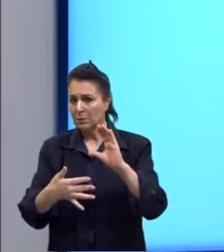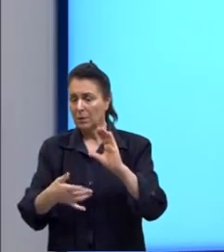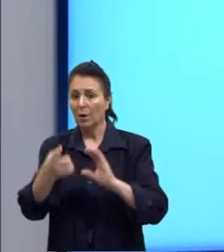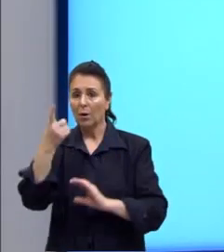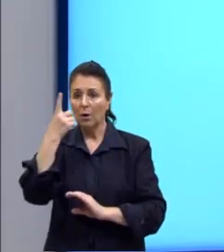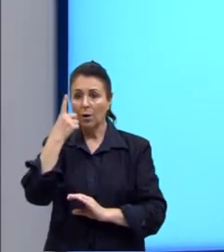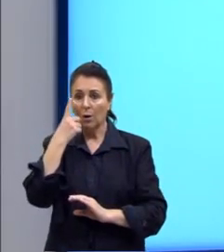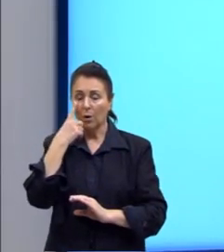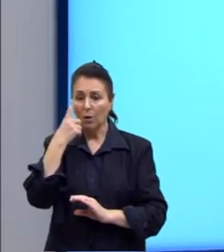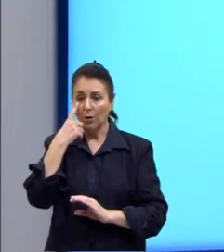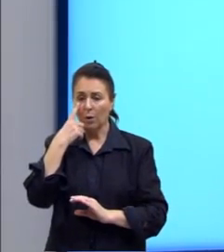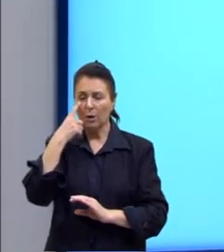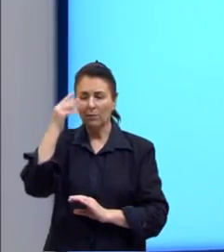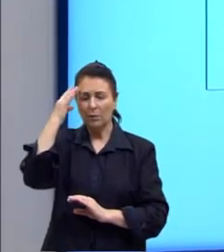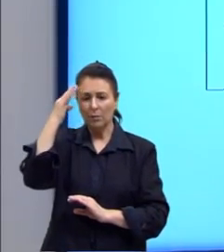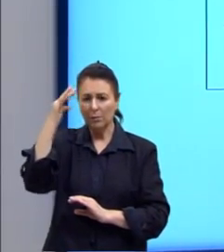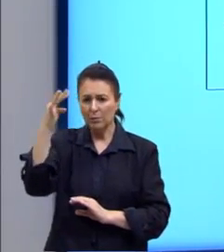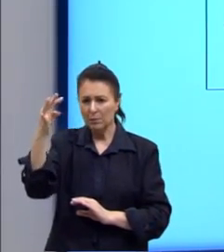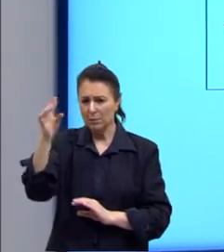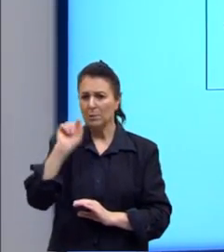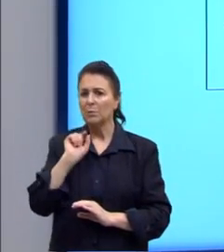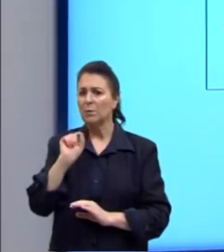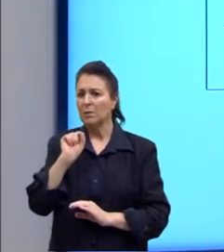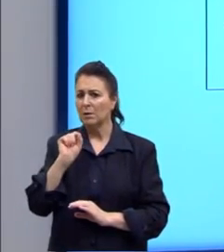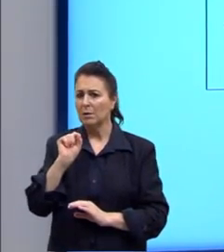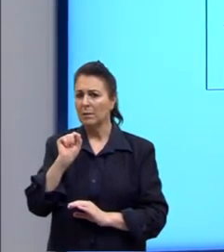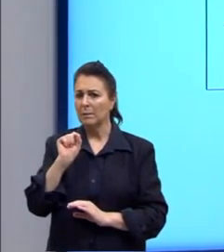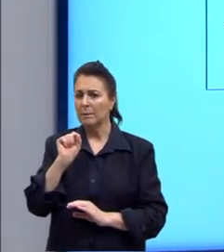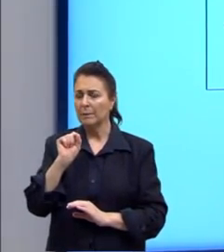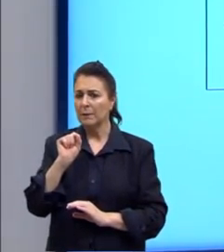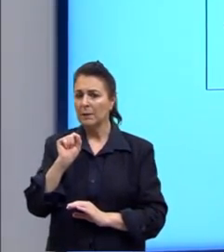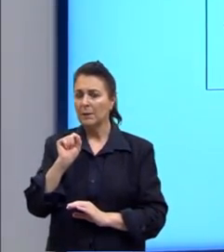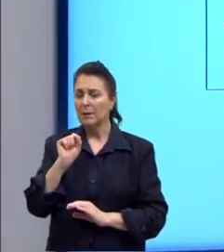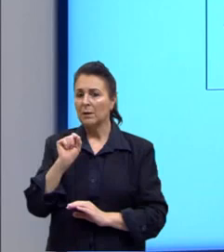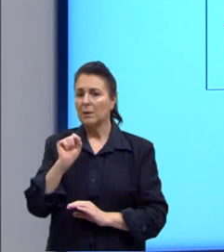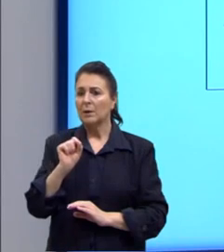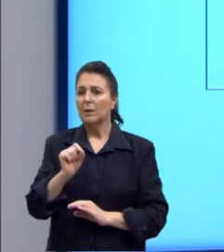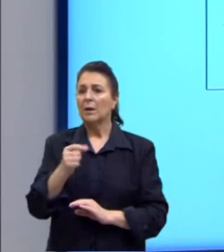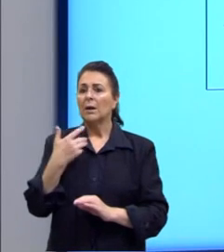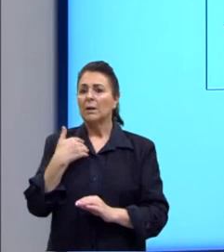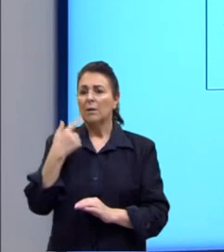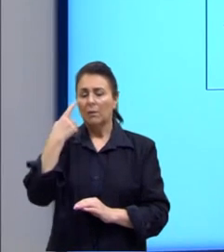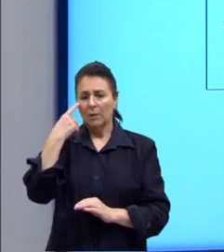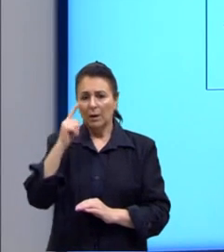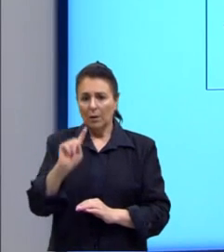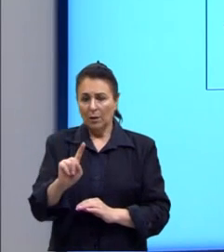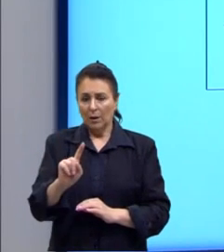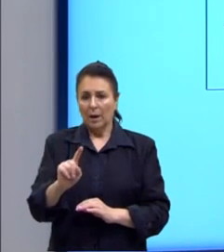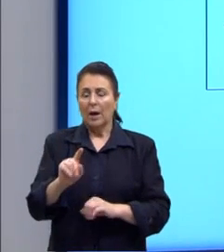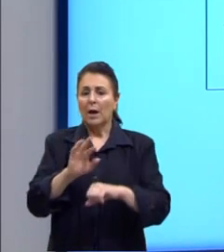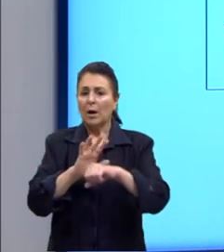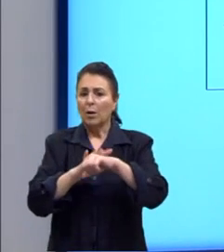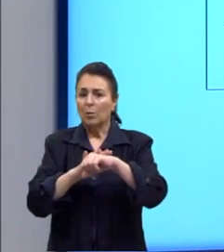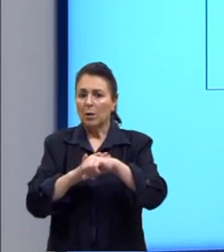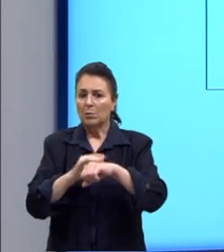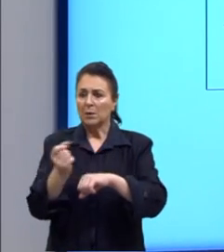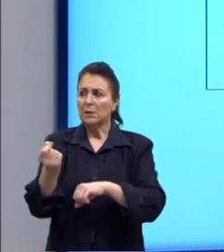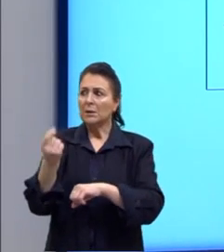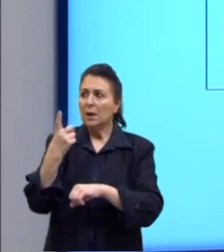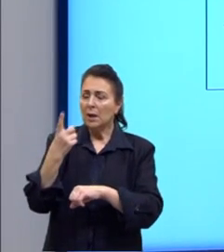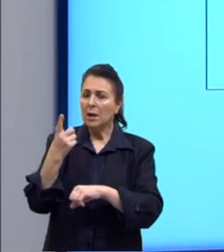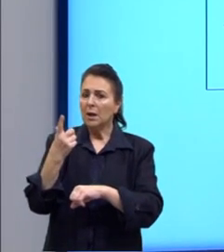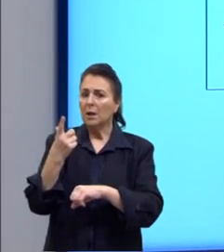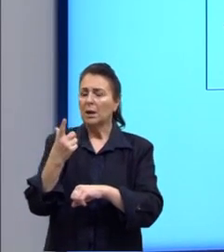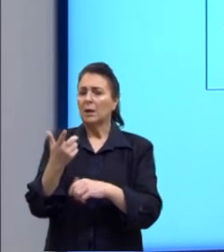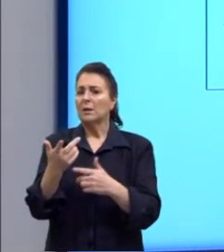já vão imaginando qual que vocês acha que é então como eu falei anteriormente né Por ser uma doença Rara